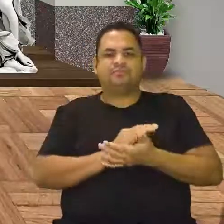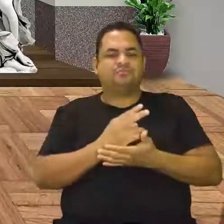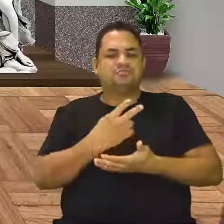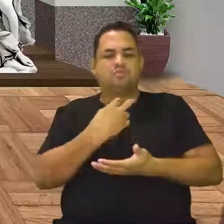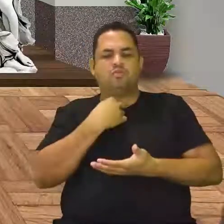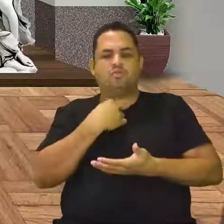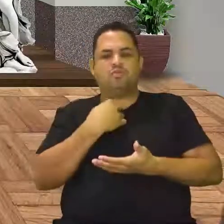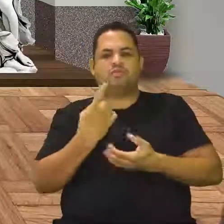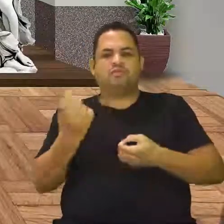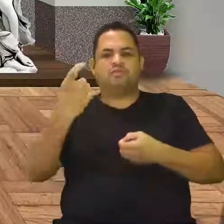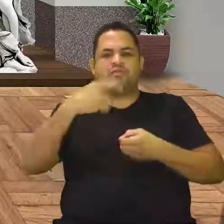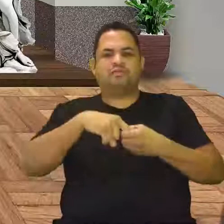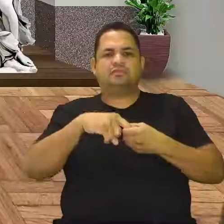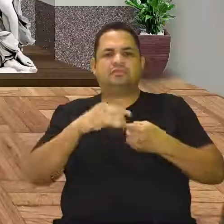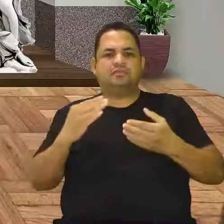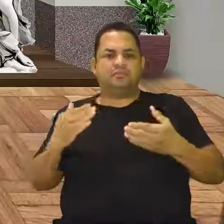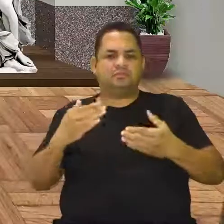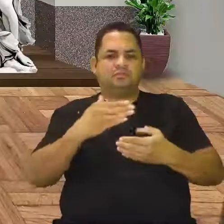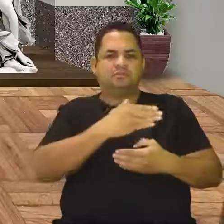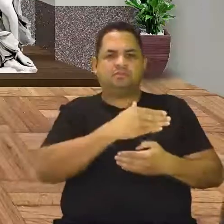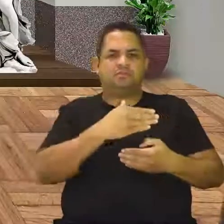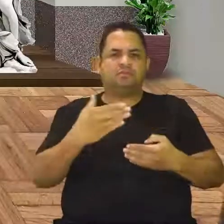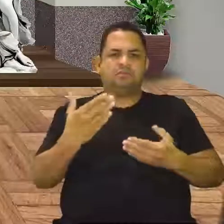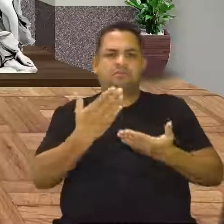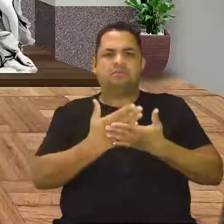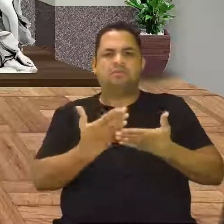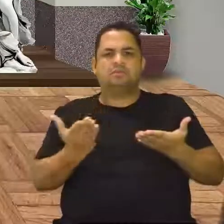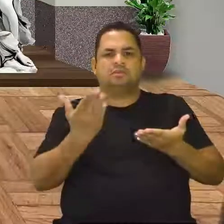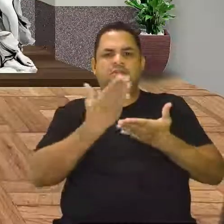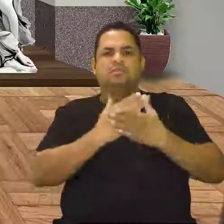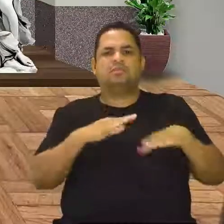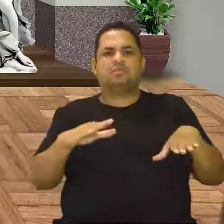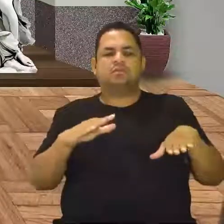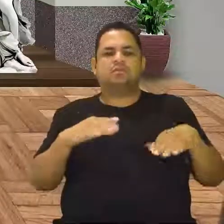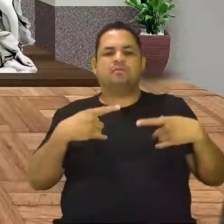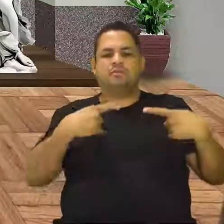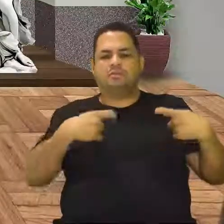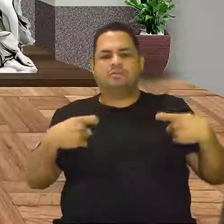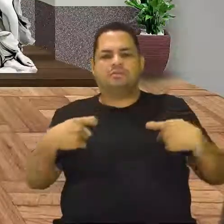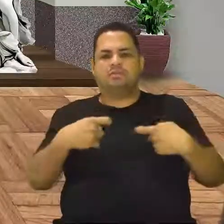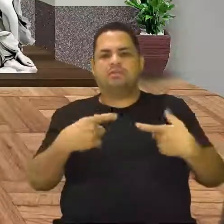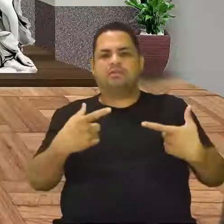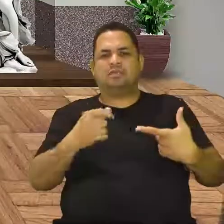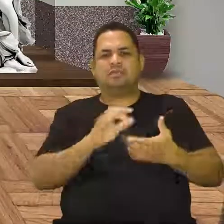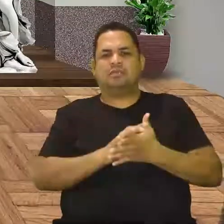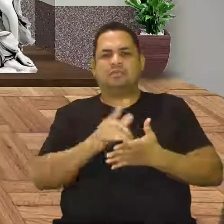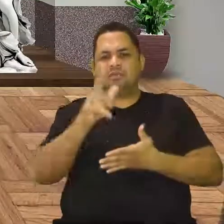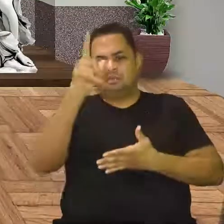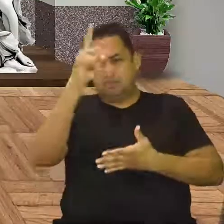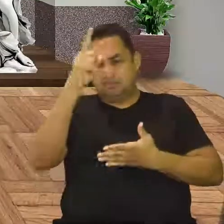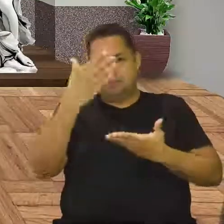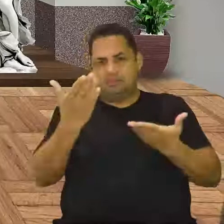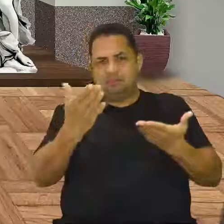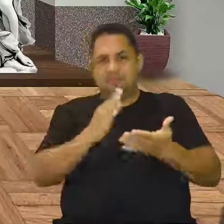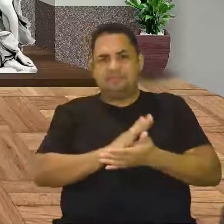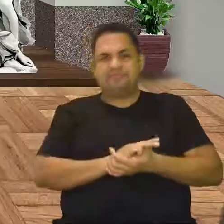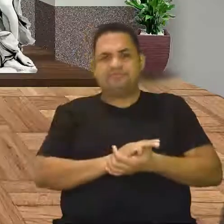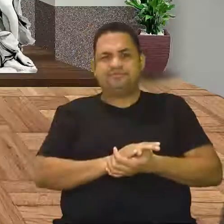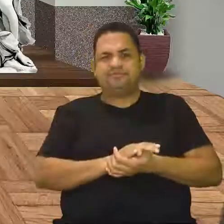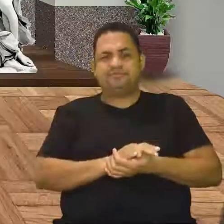poder voltar e sem poder seguir acaba ali a guerra para os alemães Oi